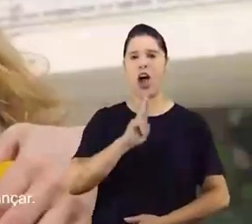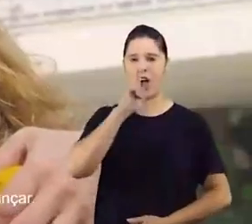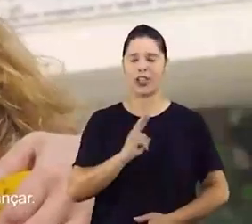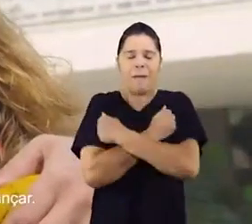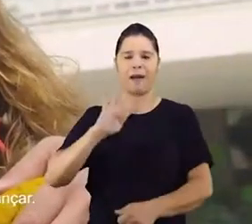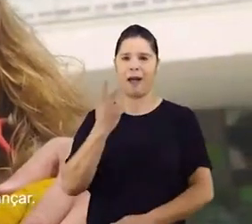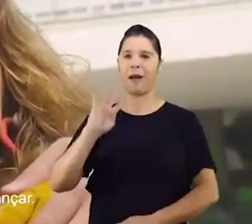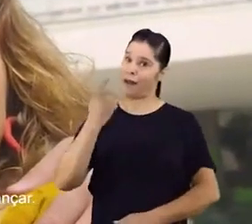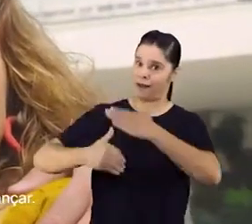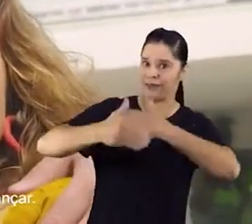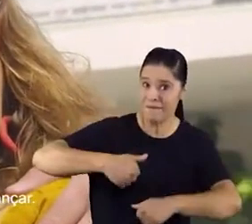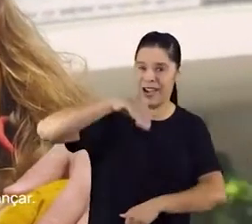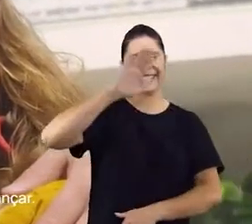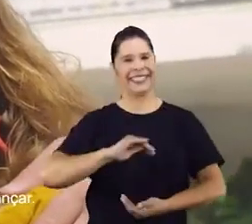Rogério Correia, abraçar BH para BH avançar.